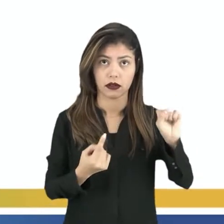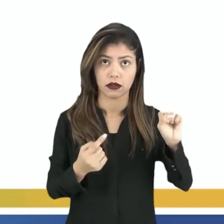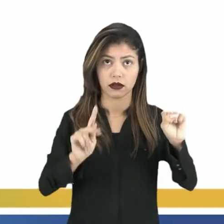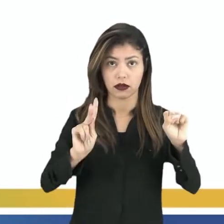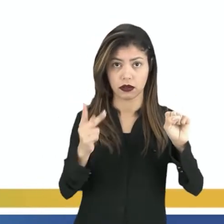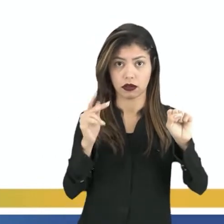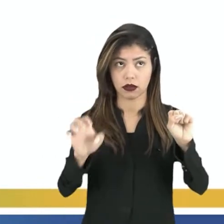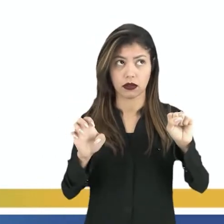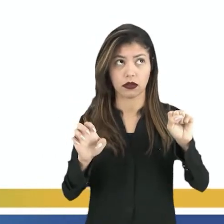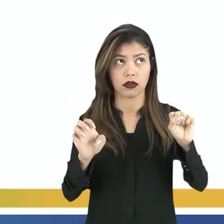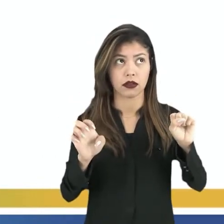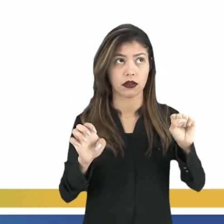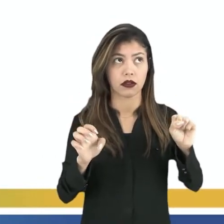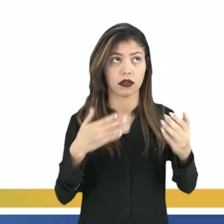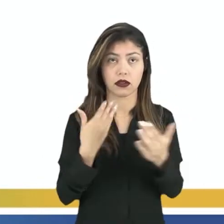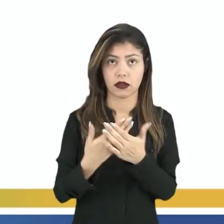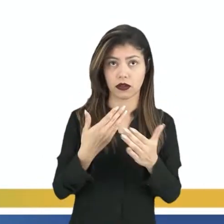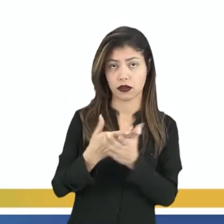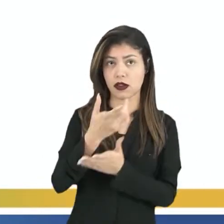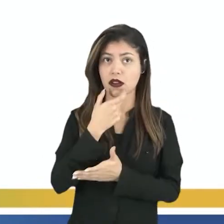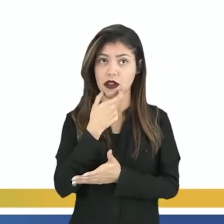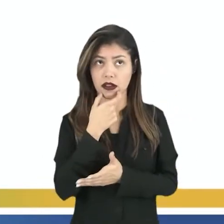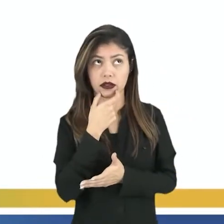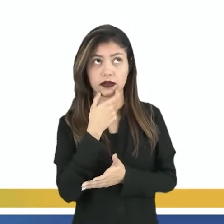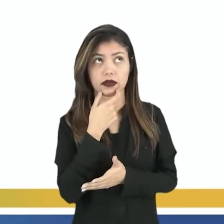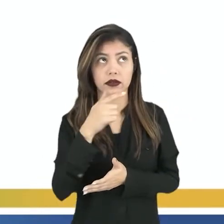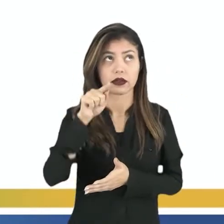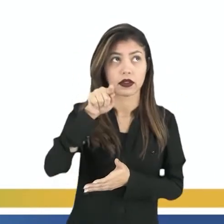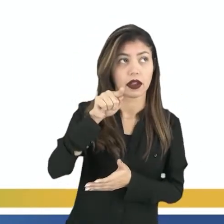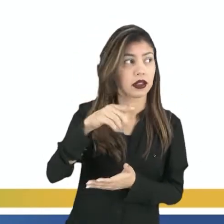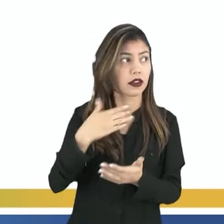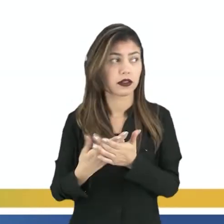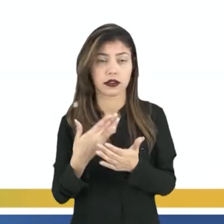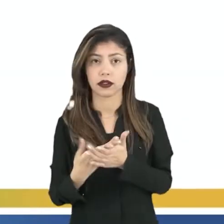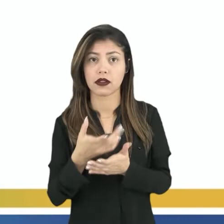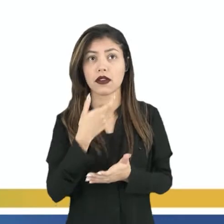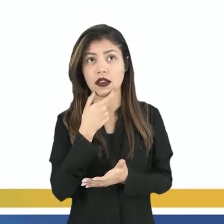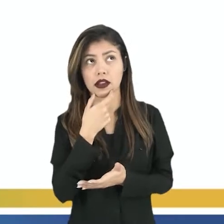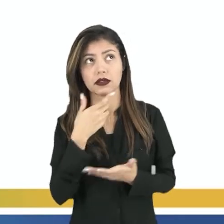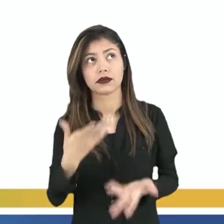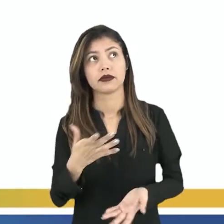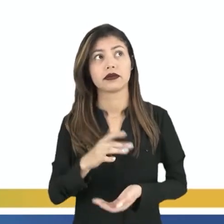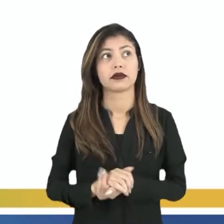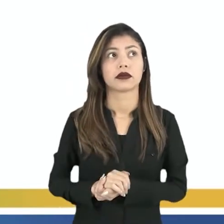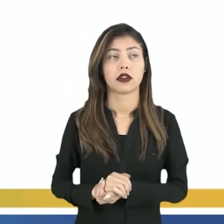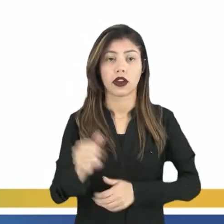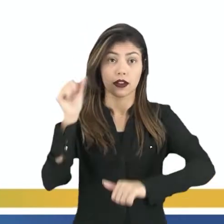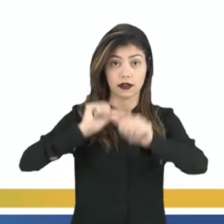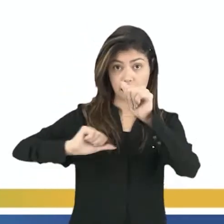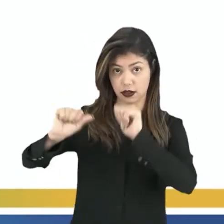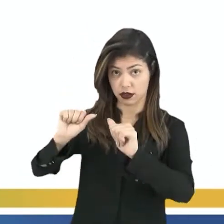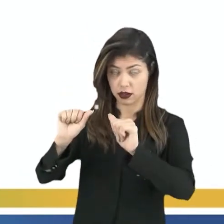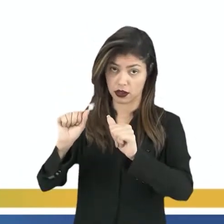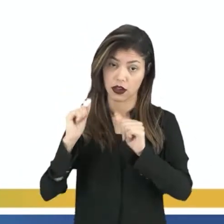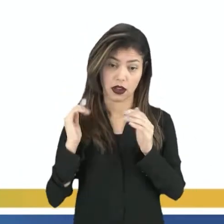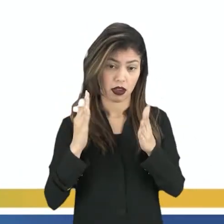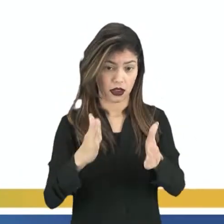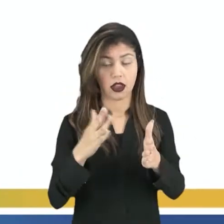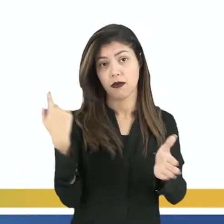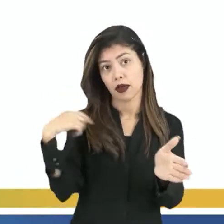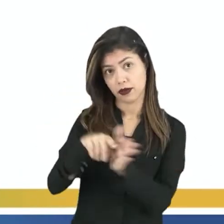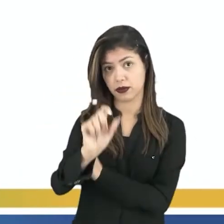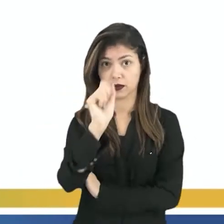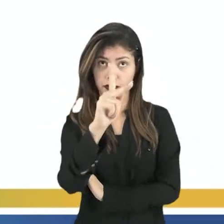Is he studying English? Ele está estudando inglês? Então, é só inverter a ordem que vira a pergunta,